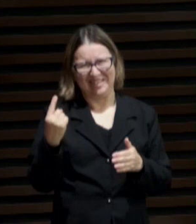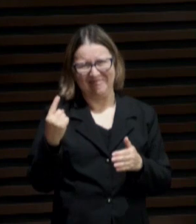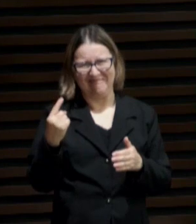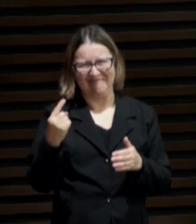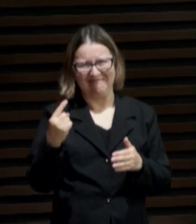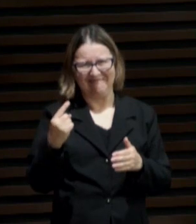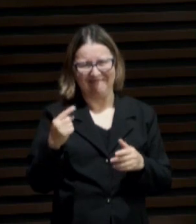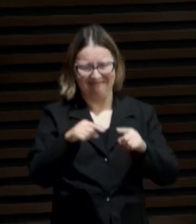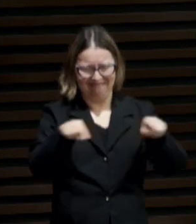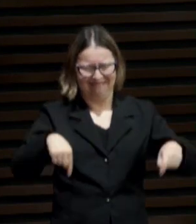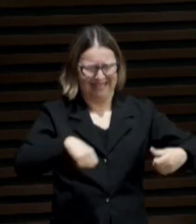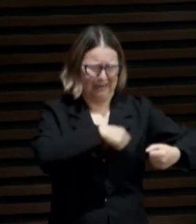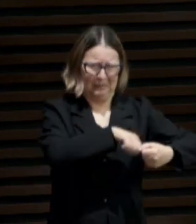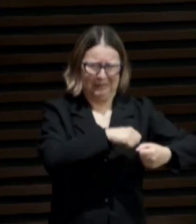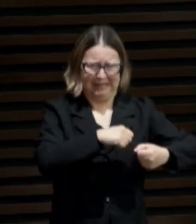Meus irmãos,